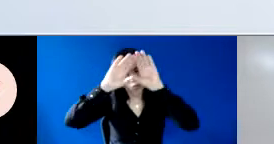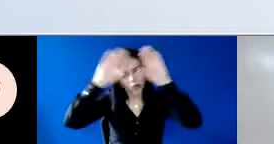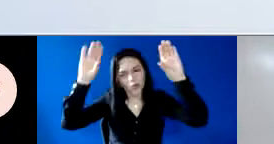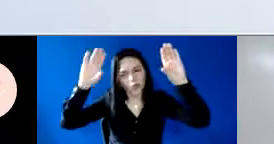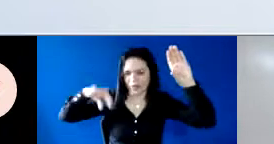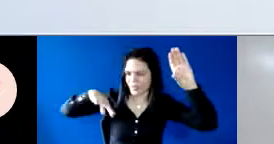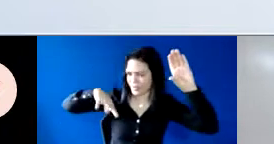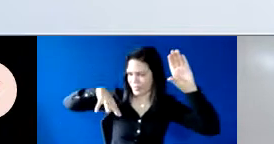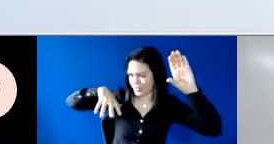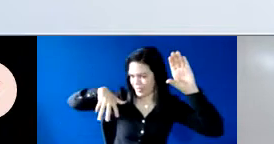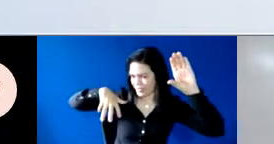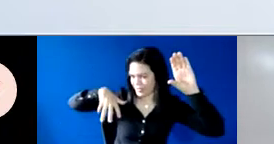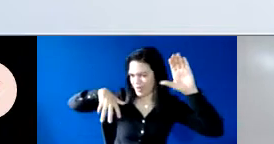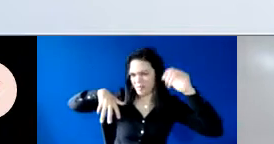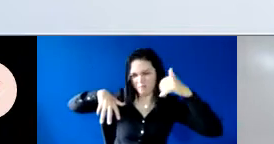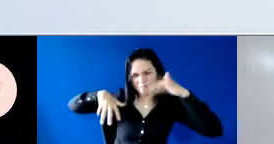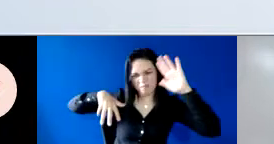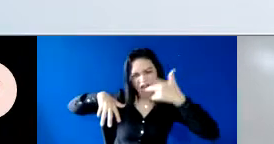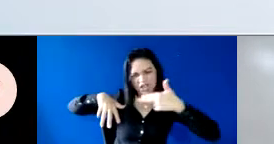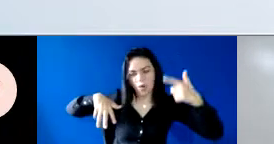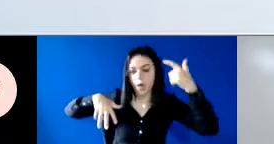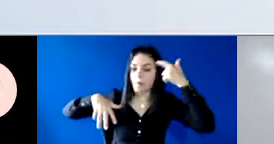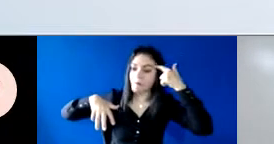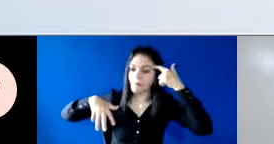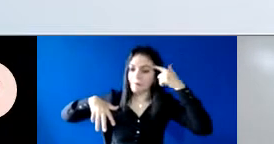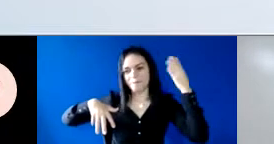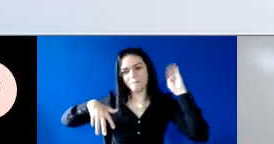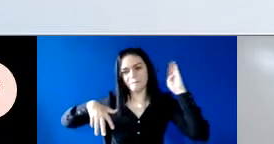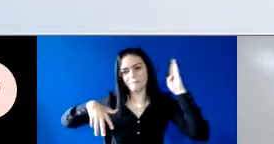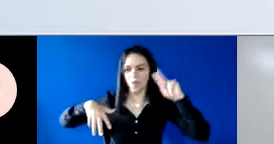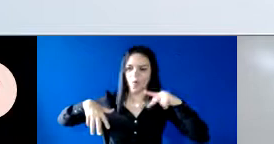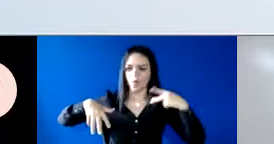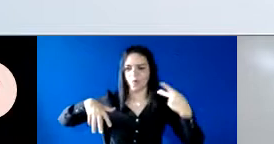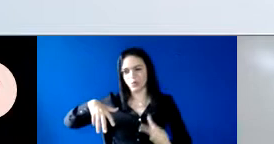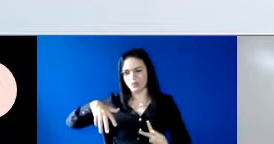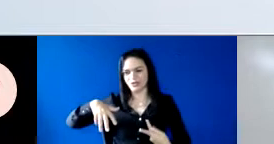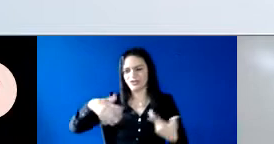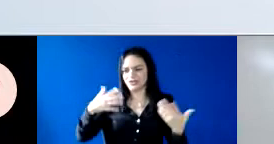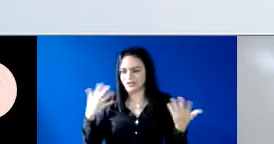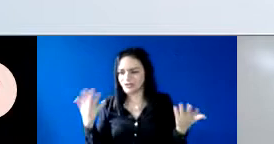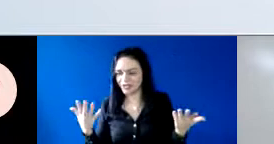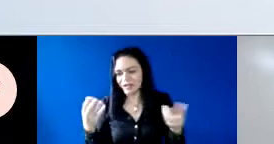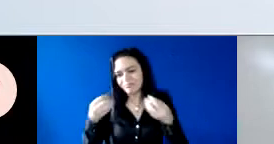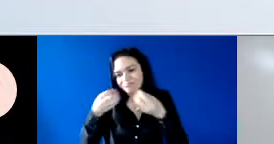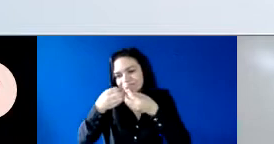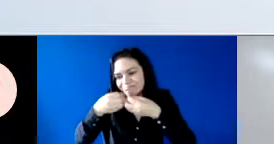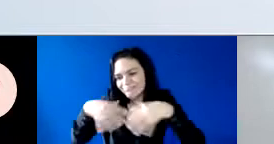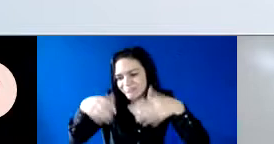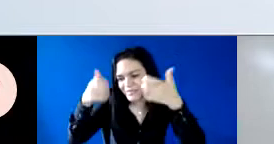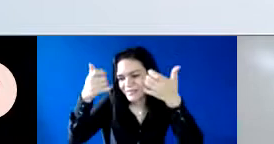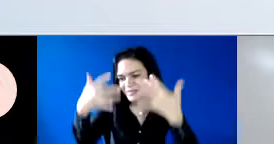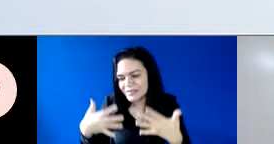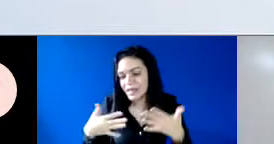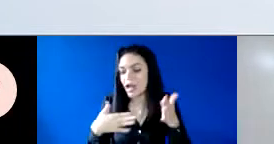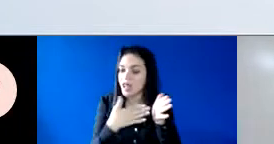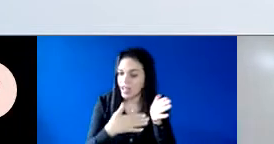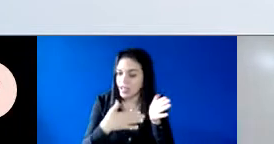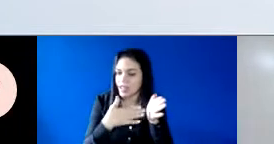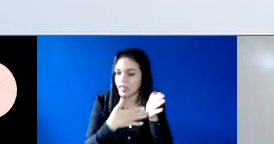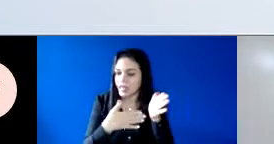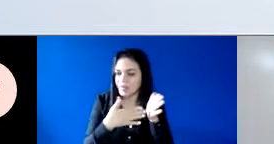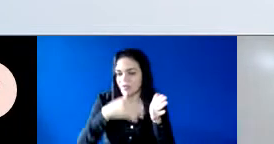mais coisas do que pensa a vã biologia humana, quer dizer, vã no sentido aqui não pejorativo, mas no sentido de limitação, né?